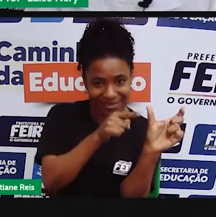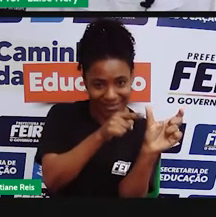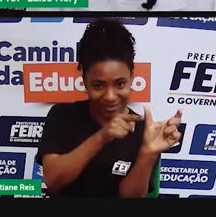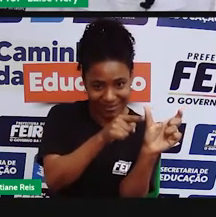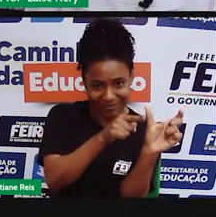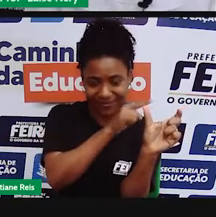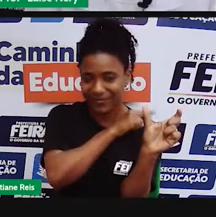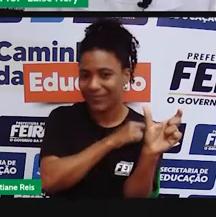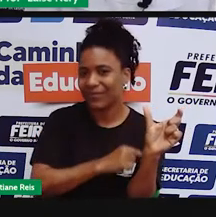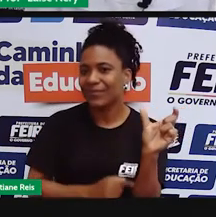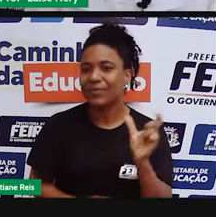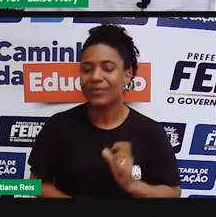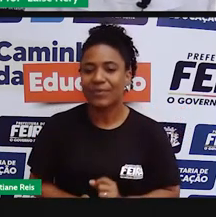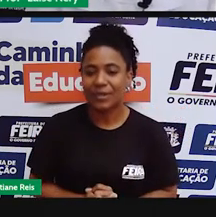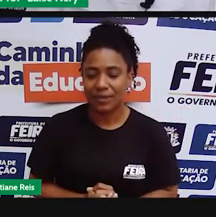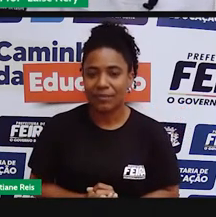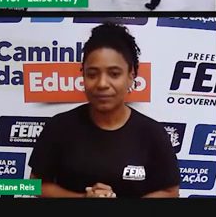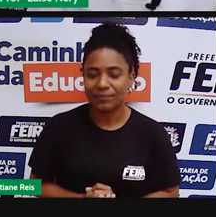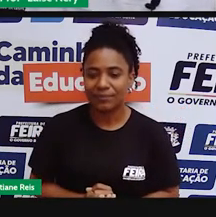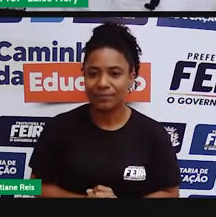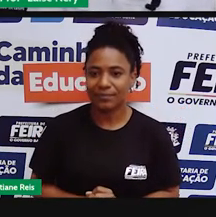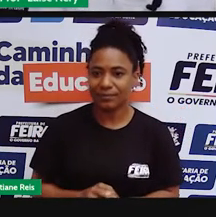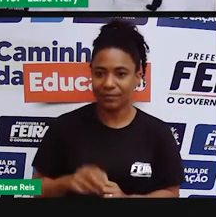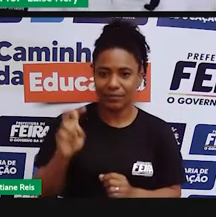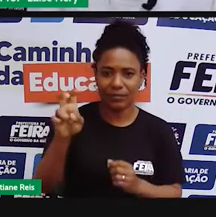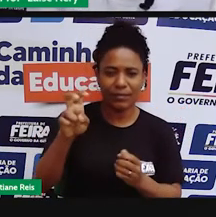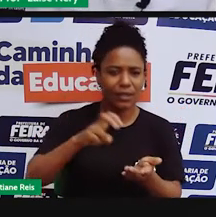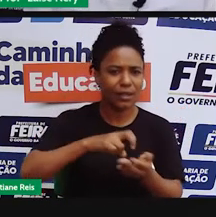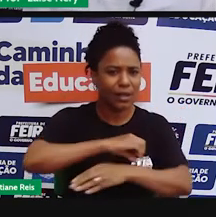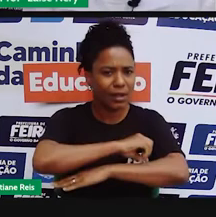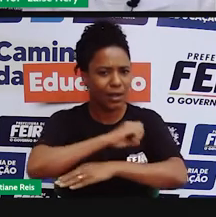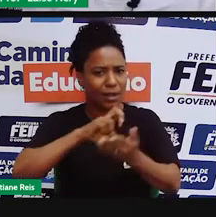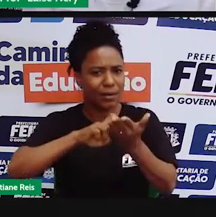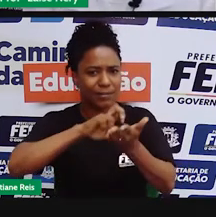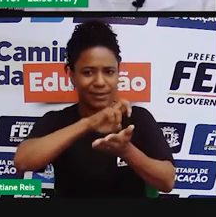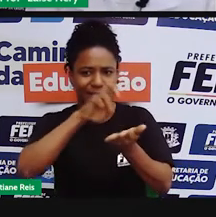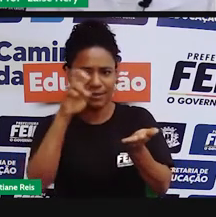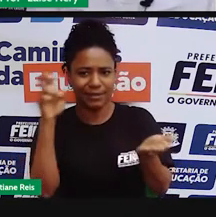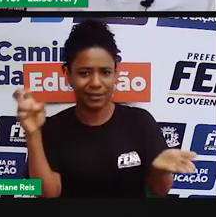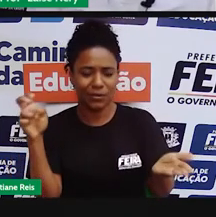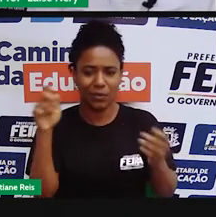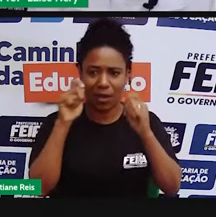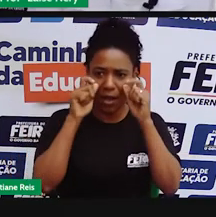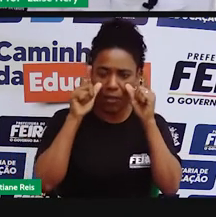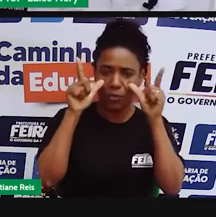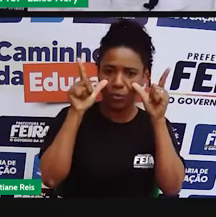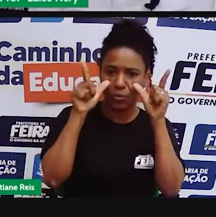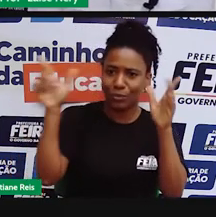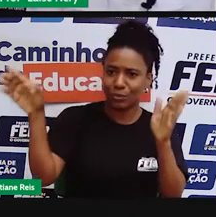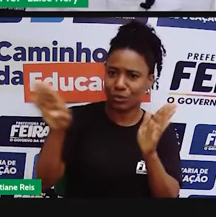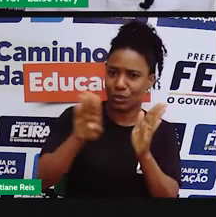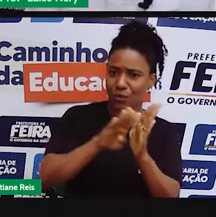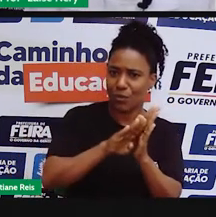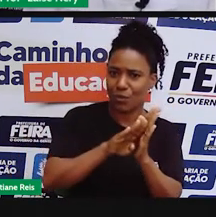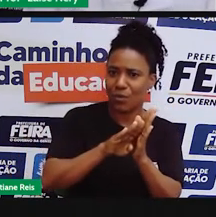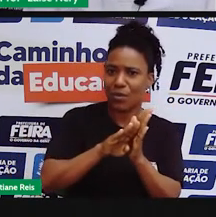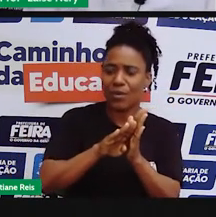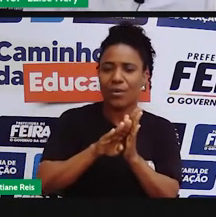Algumas delas vamos ver aqui. Amanheceu, acordou, chegou.